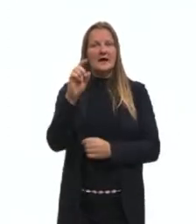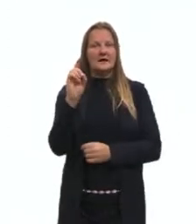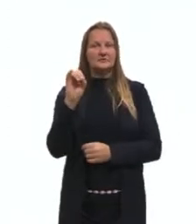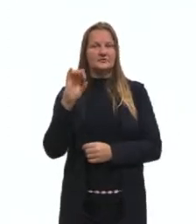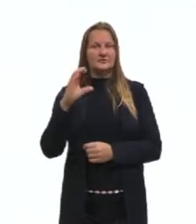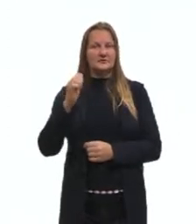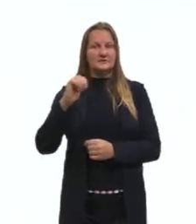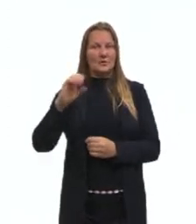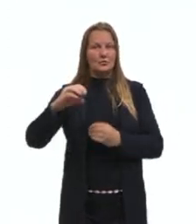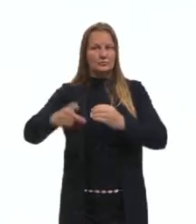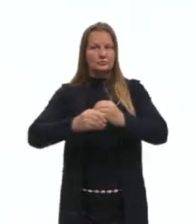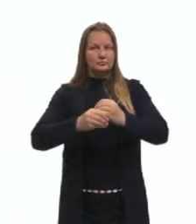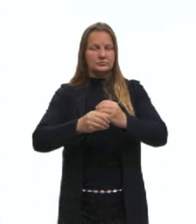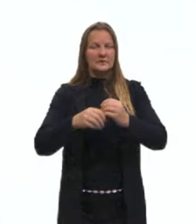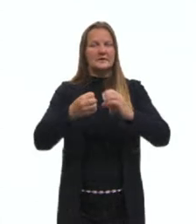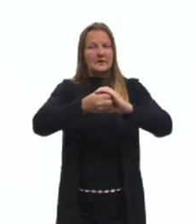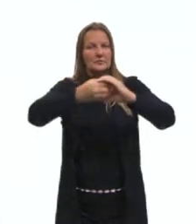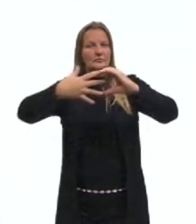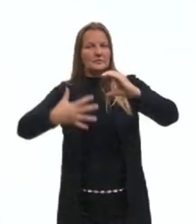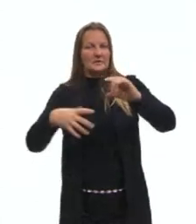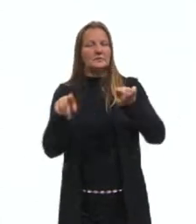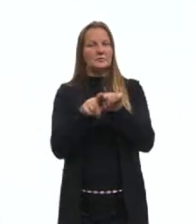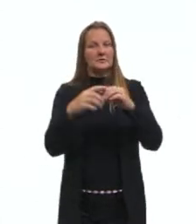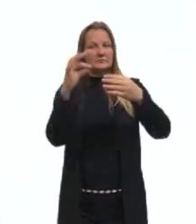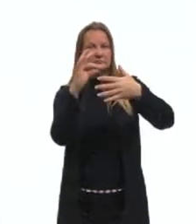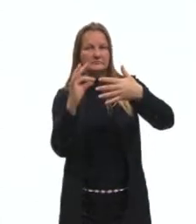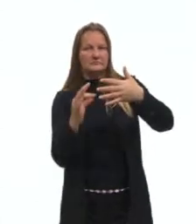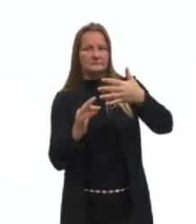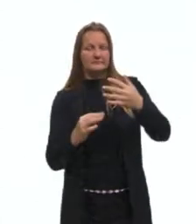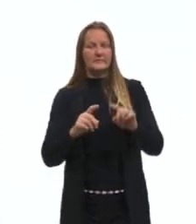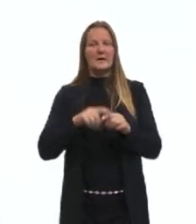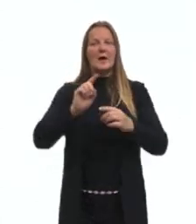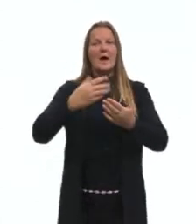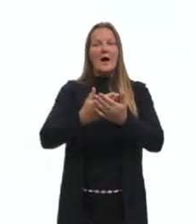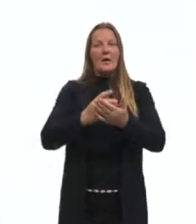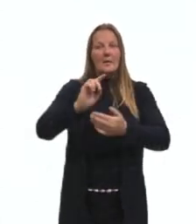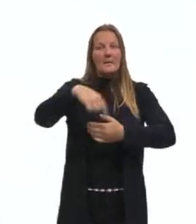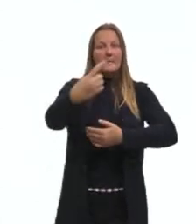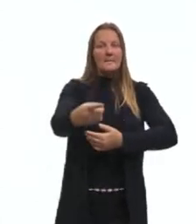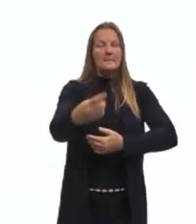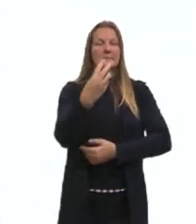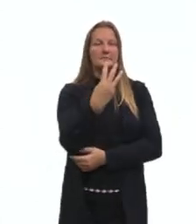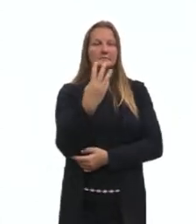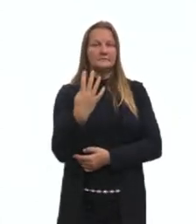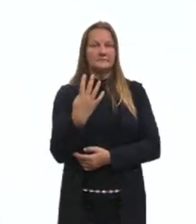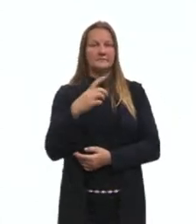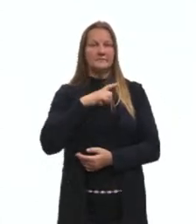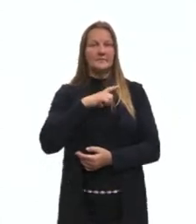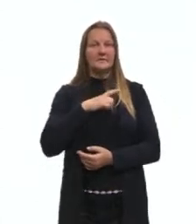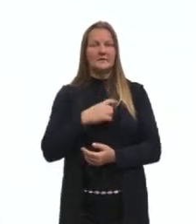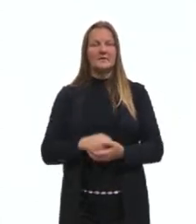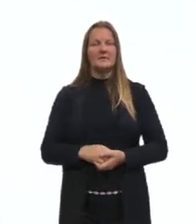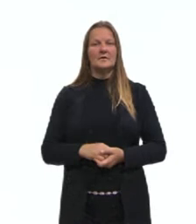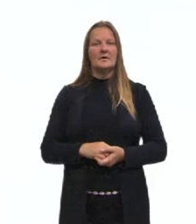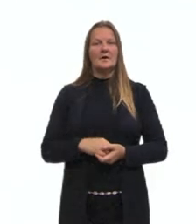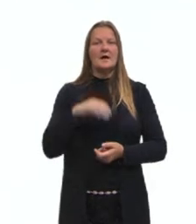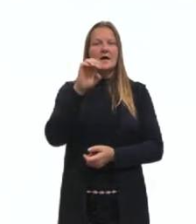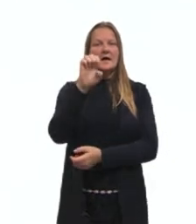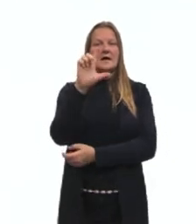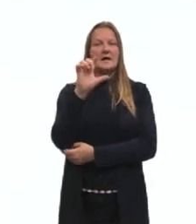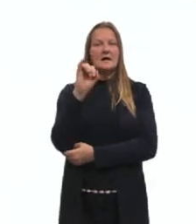têm várias classificações também e na próxima aula na aula 34 nós vamos ver a eliminação